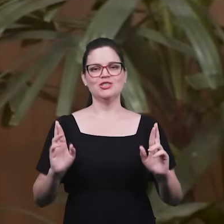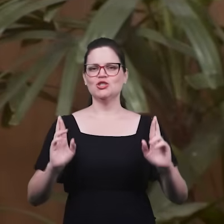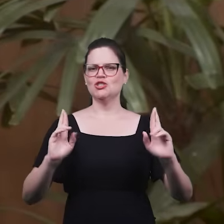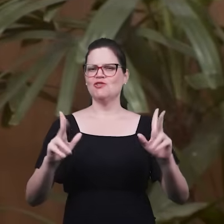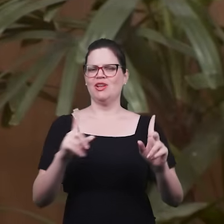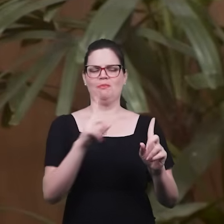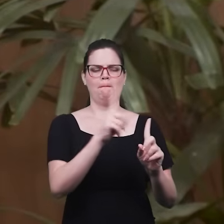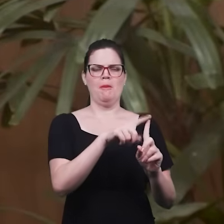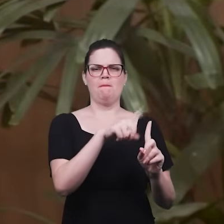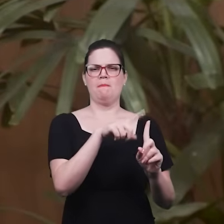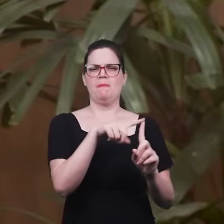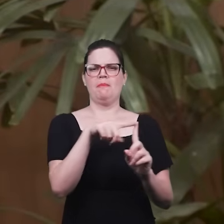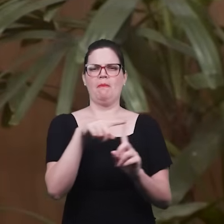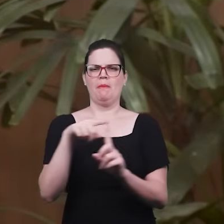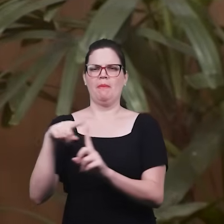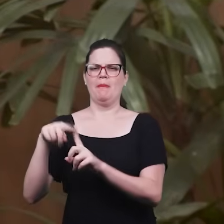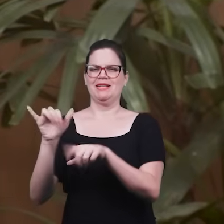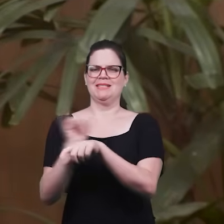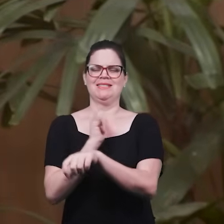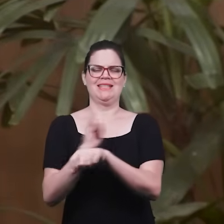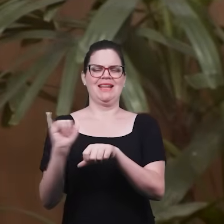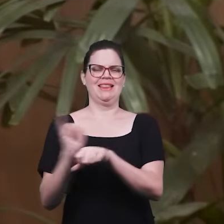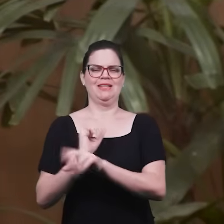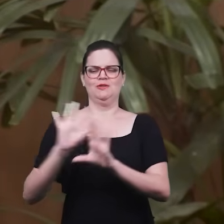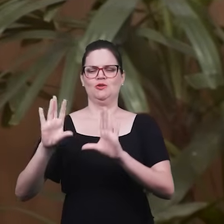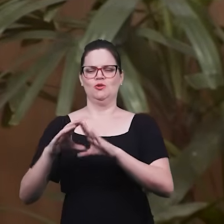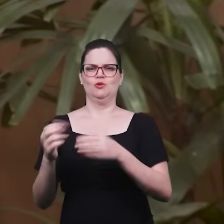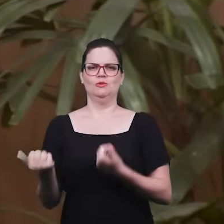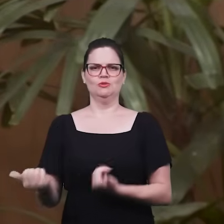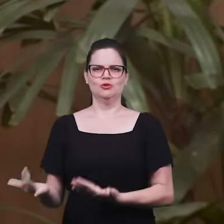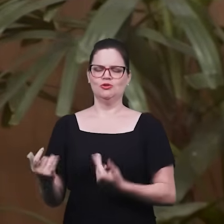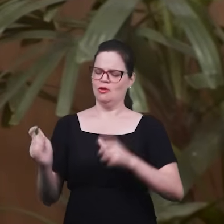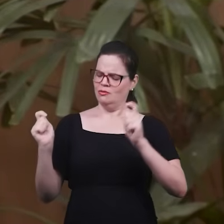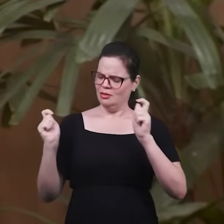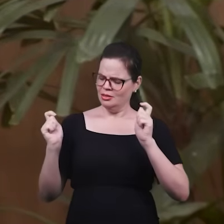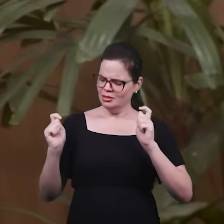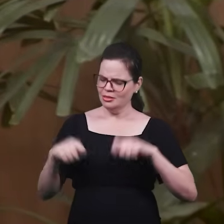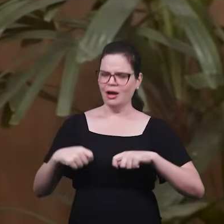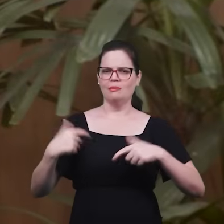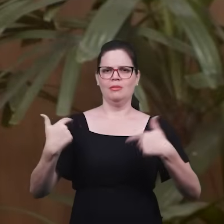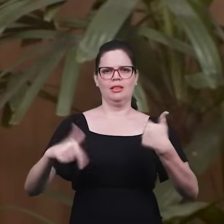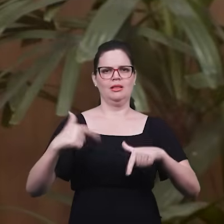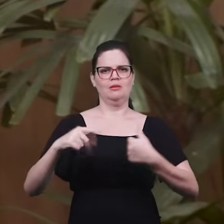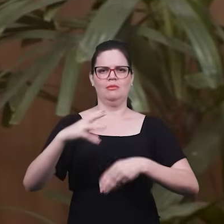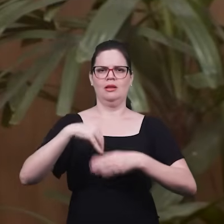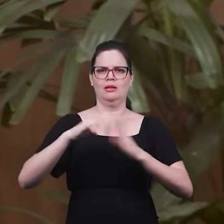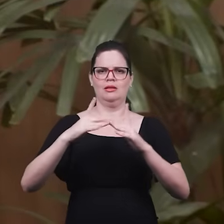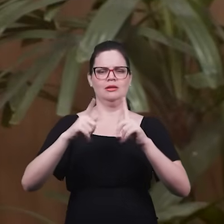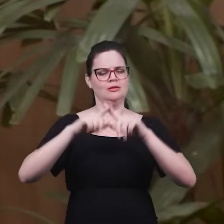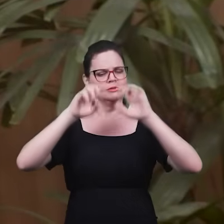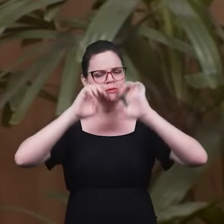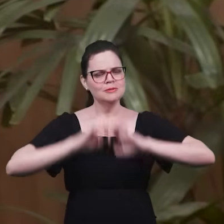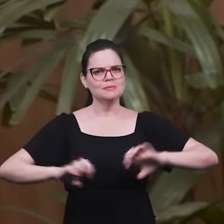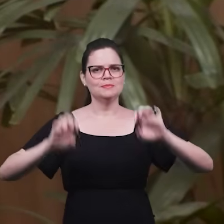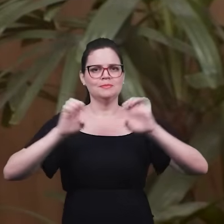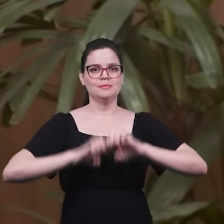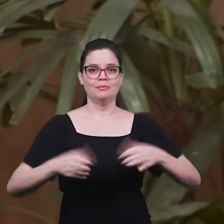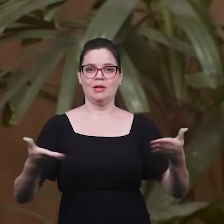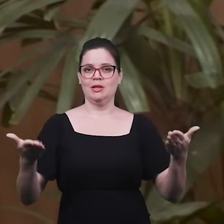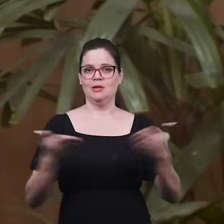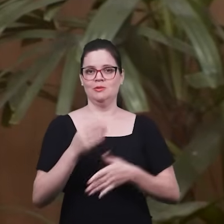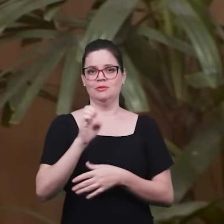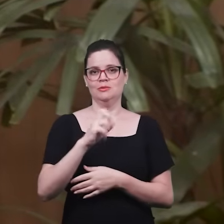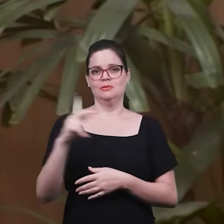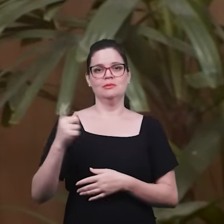diferentes formas que os nossos jovens podem ser usados para evangelizar. E aqui, com este episódio,